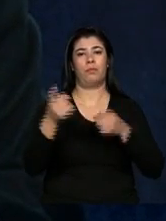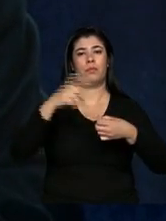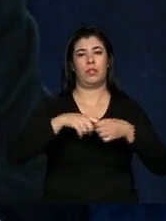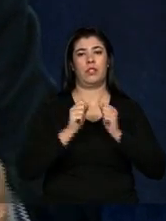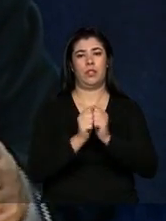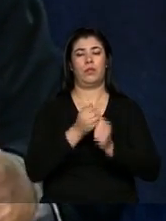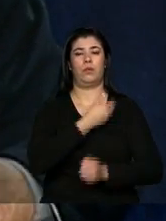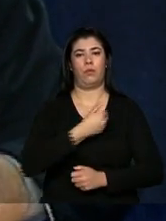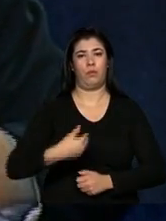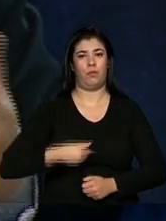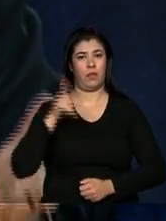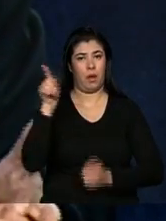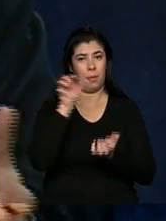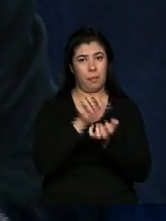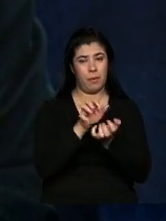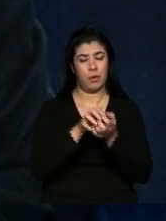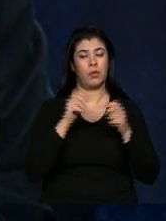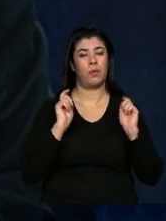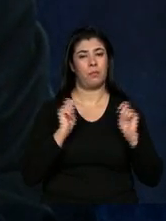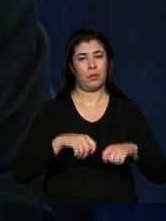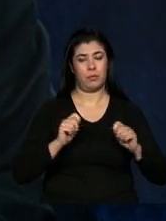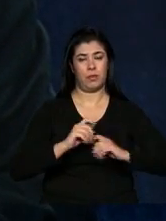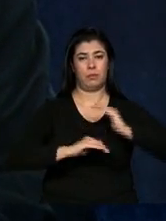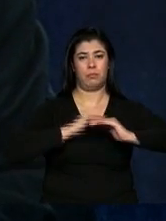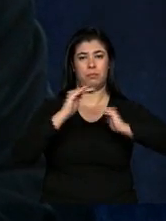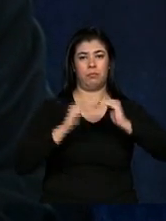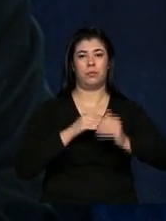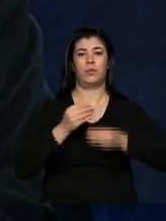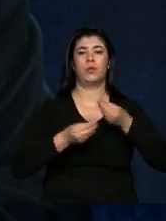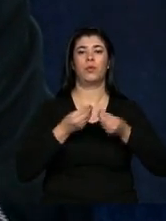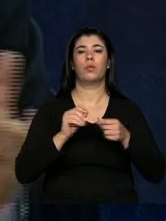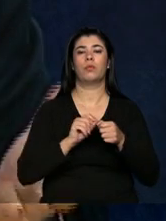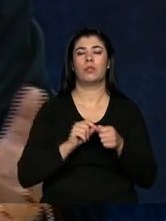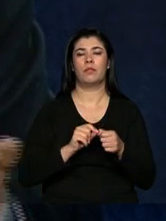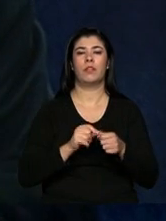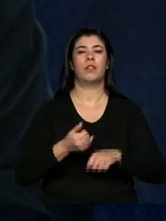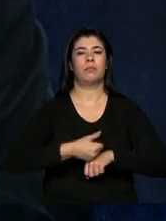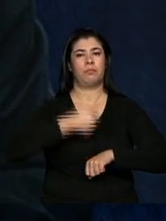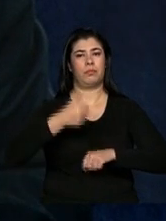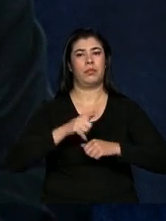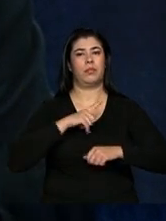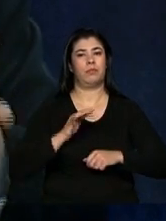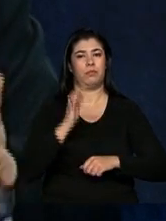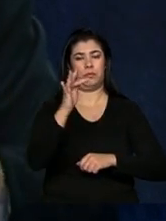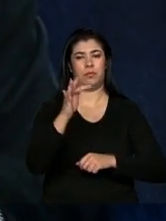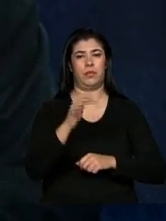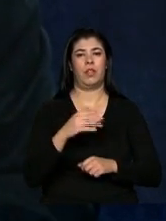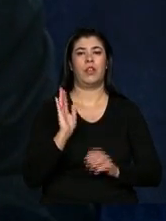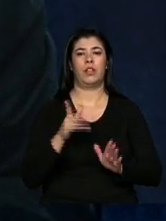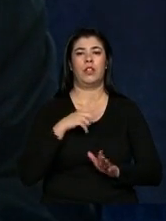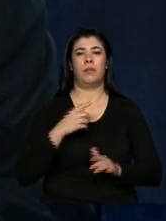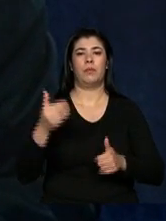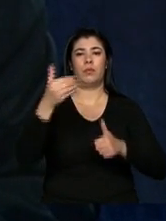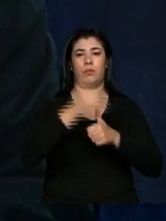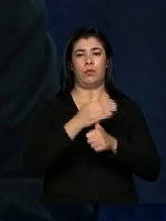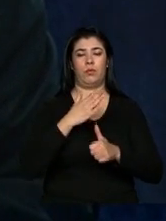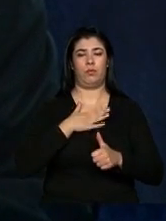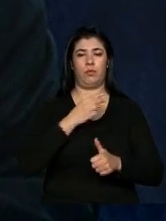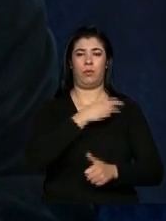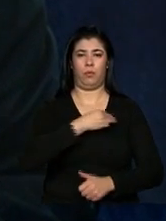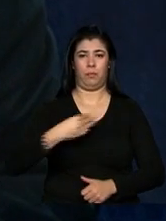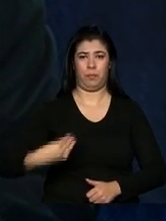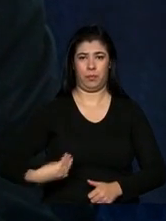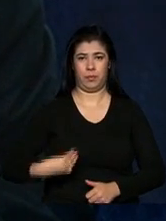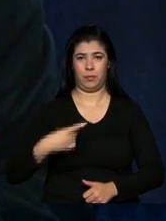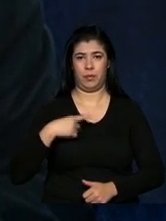certeza que quanto mais pudermos ampliar esse processo melhor eu falei aqui na na na minha posse estava presente o ministro Armando Monteiro